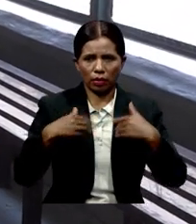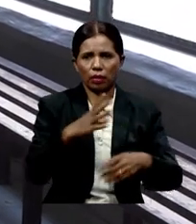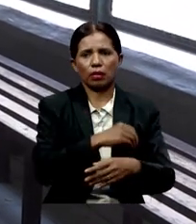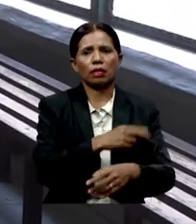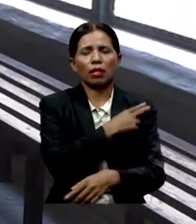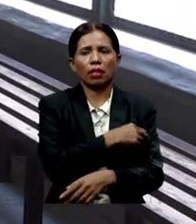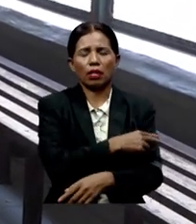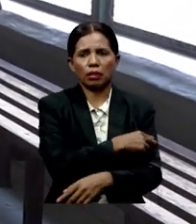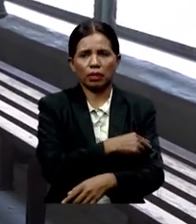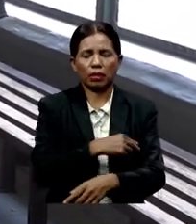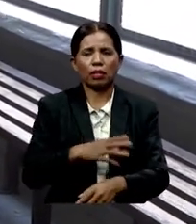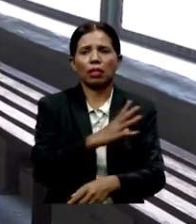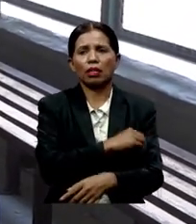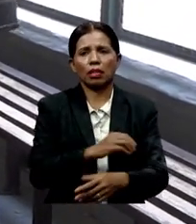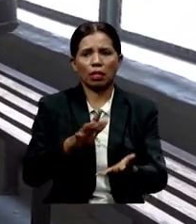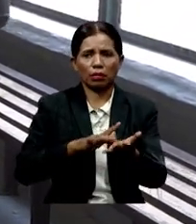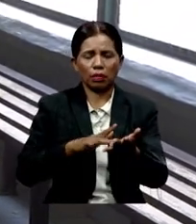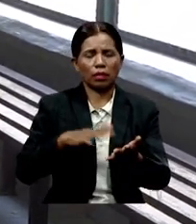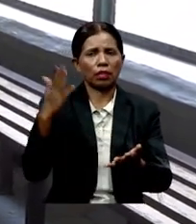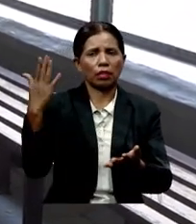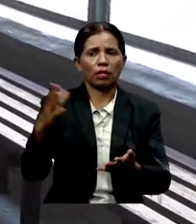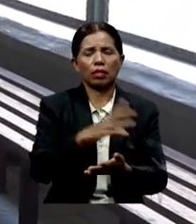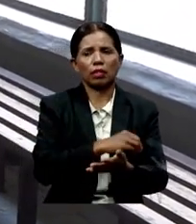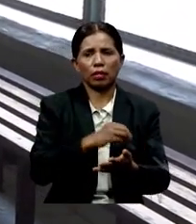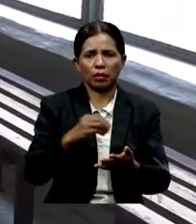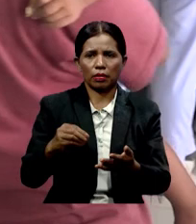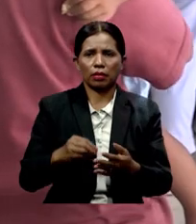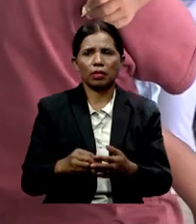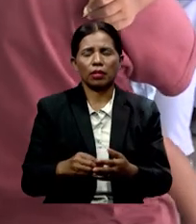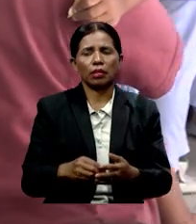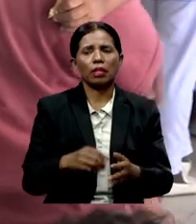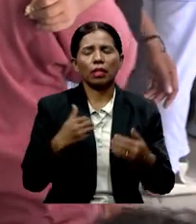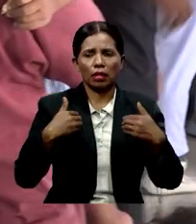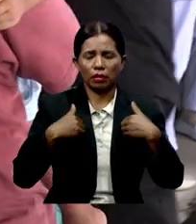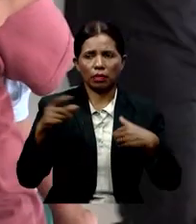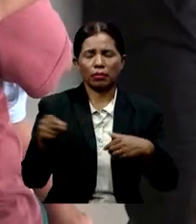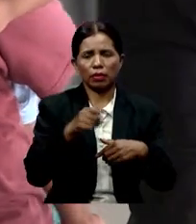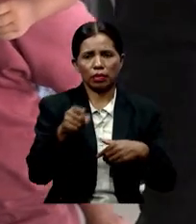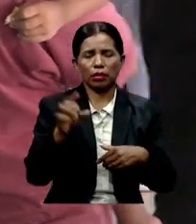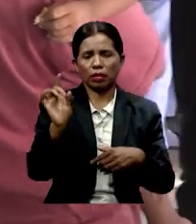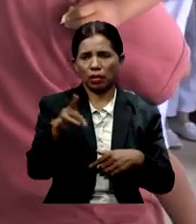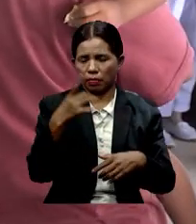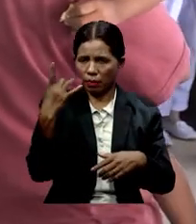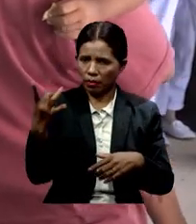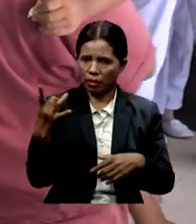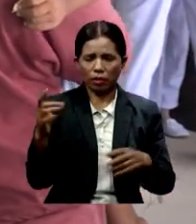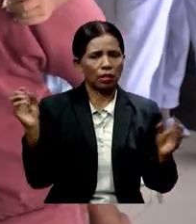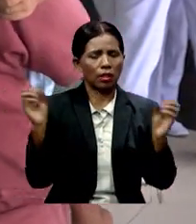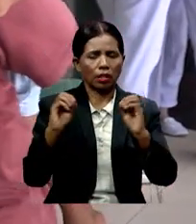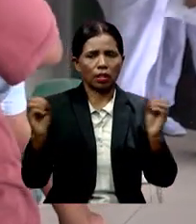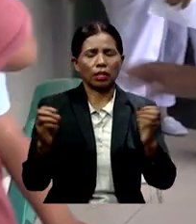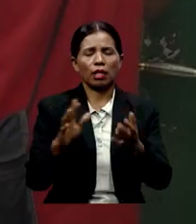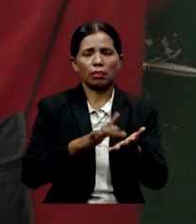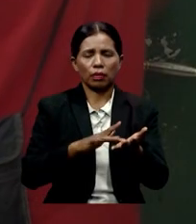e moruk e armazen Instituto Nacional Farmácia no Produto Médico, hela 10% sanulu resin walu, no la iha una reserva